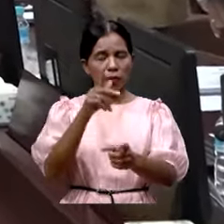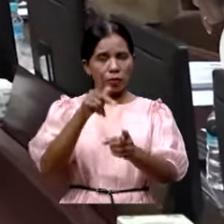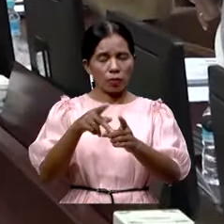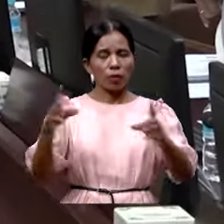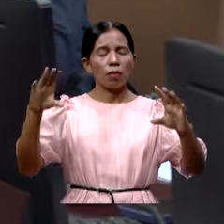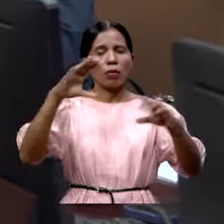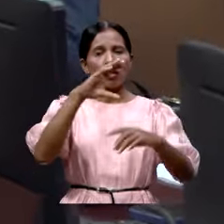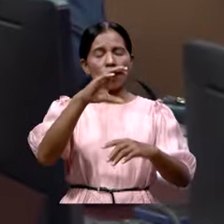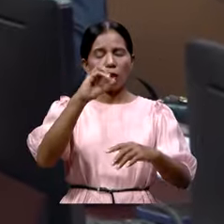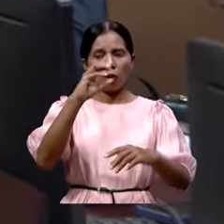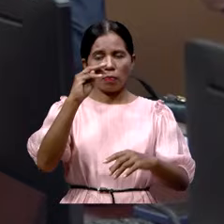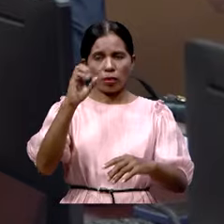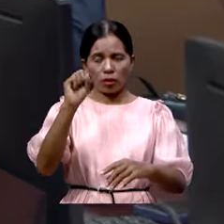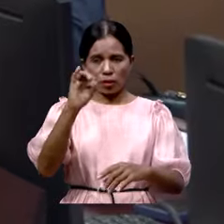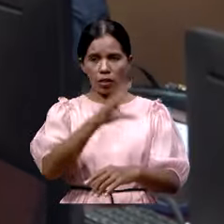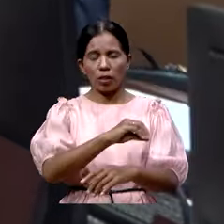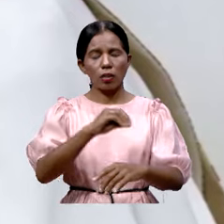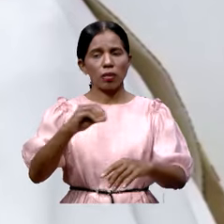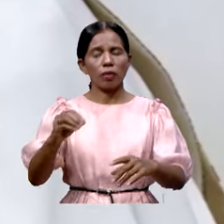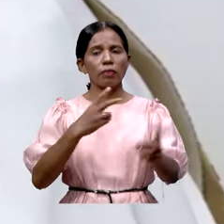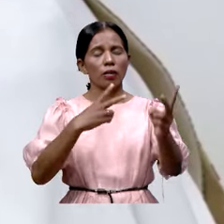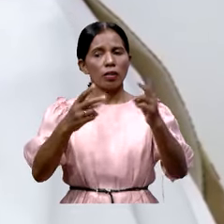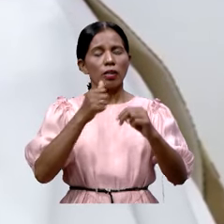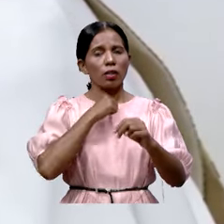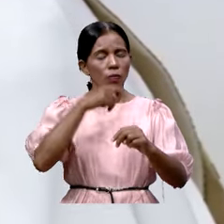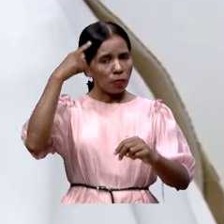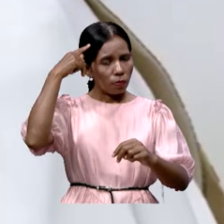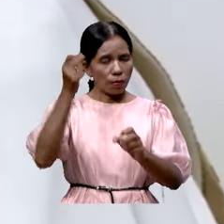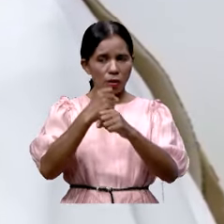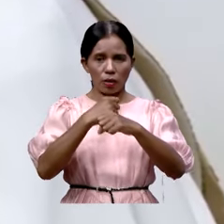comissão alto nível institucional ba visita Papa Francisco o